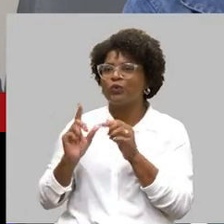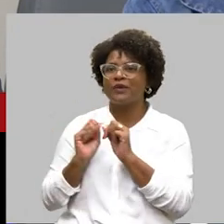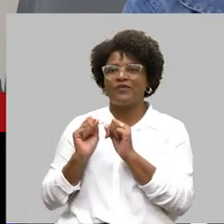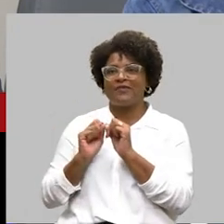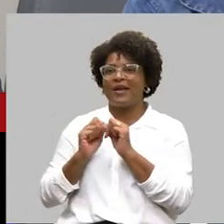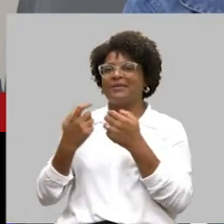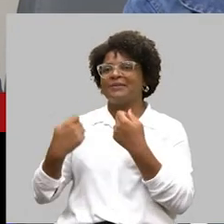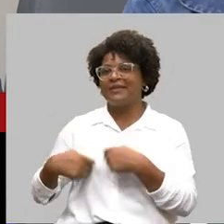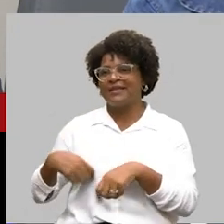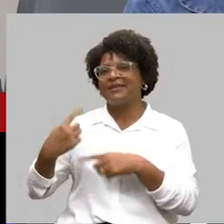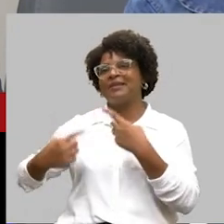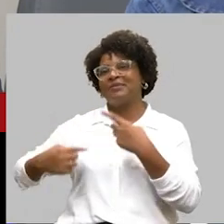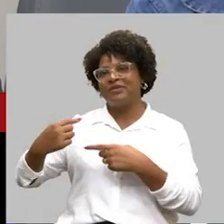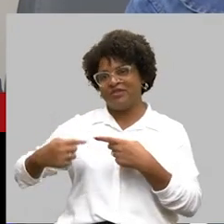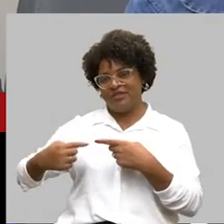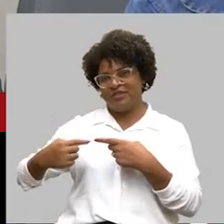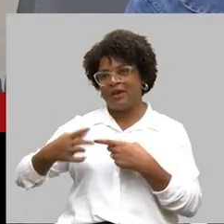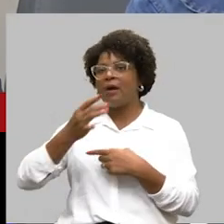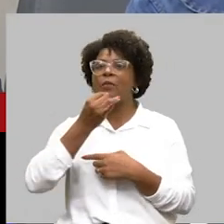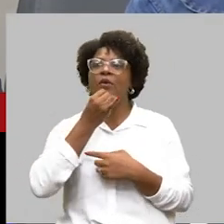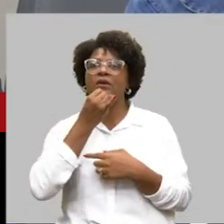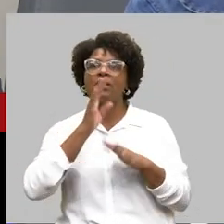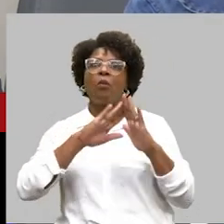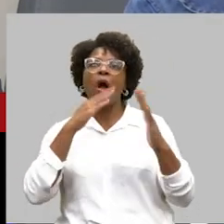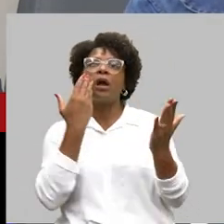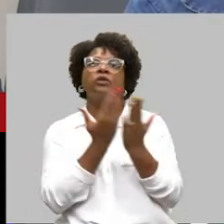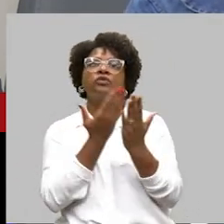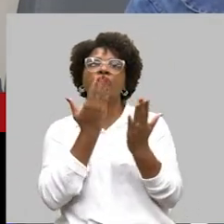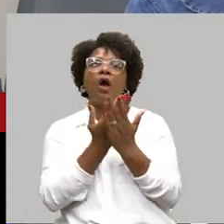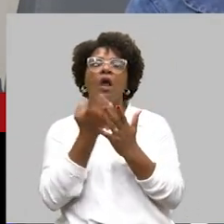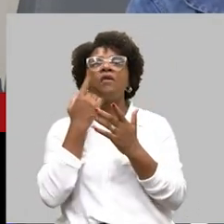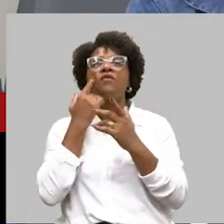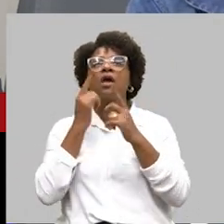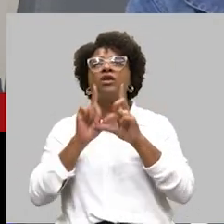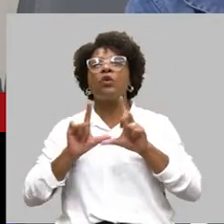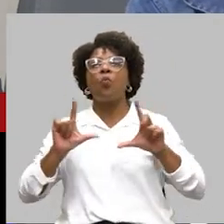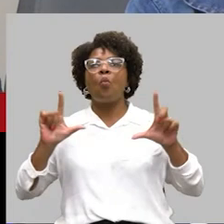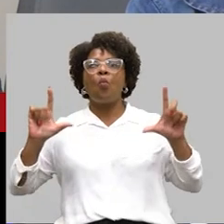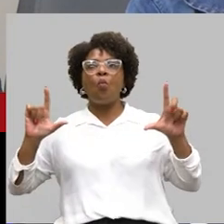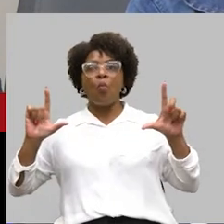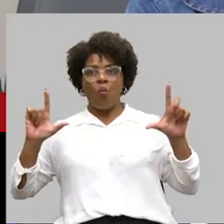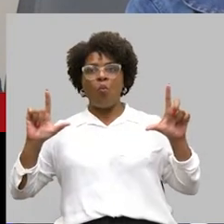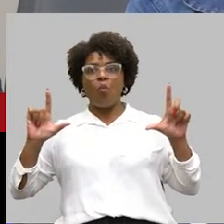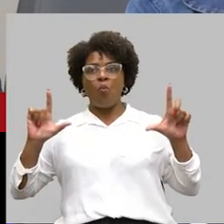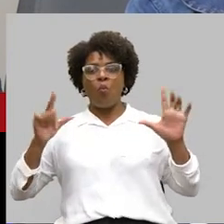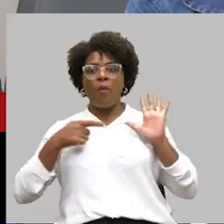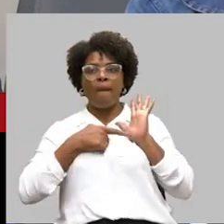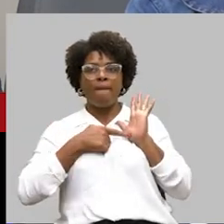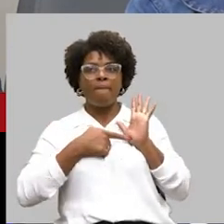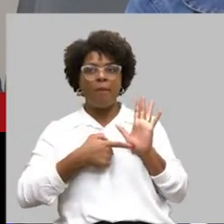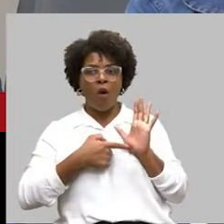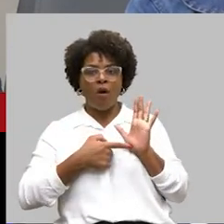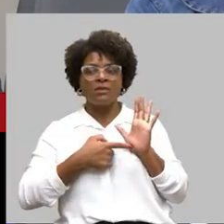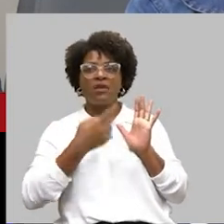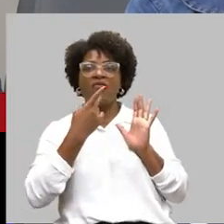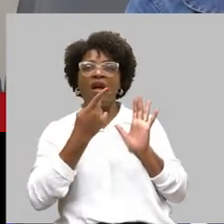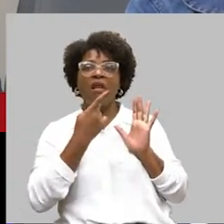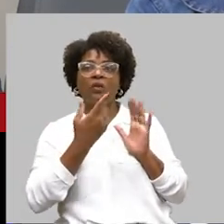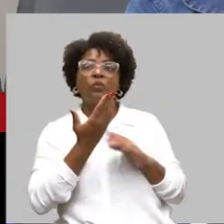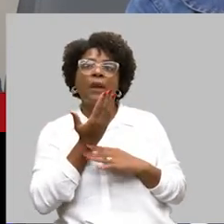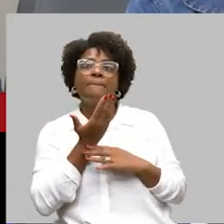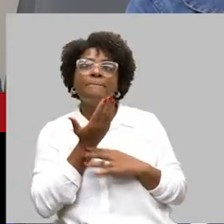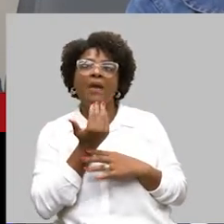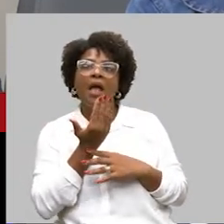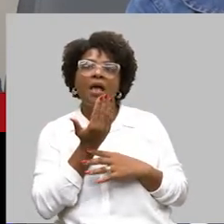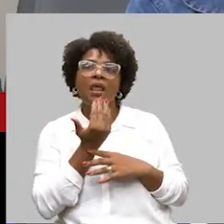a escola a gente vê aqui cartazes ao redor que fala a respeito da merenda escolar porque a nossa